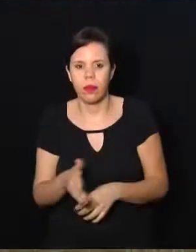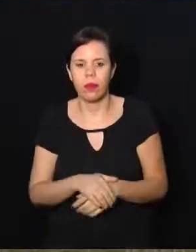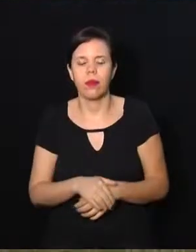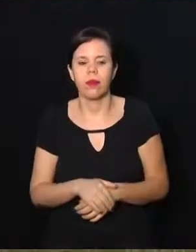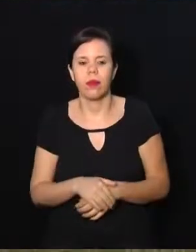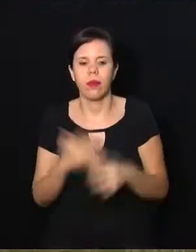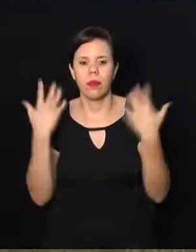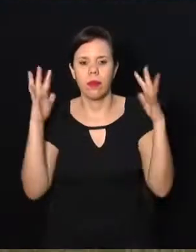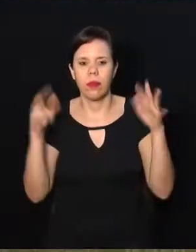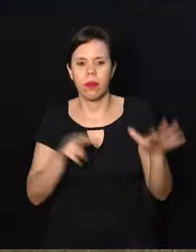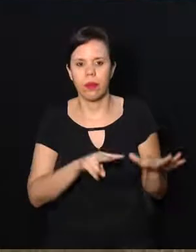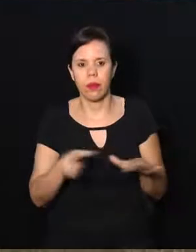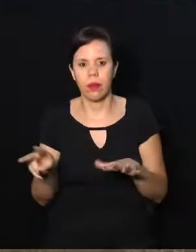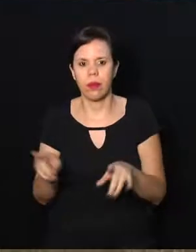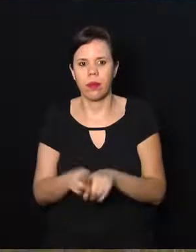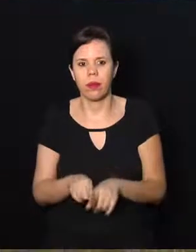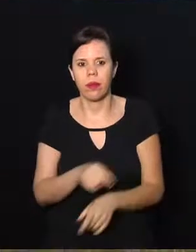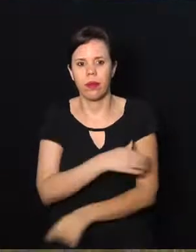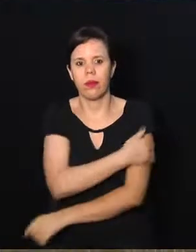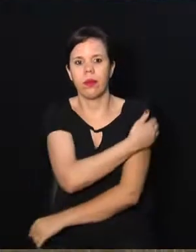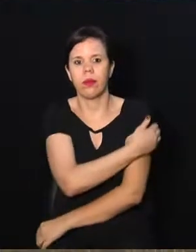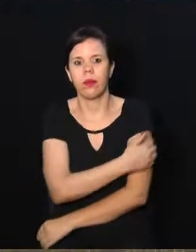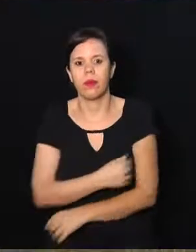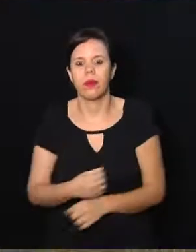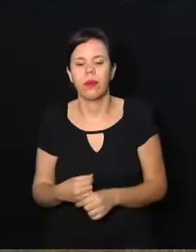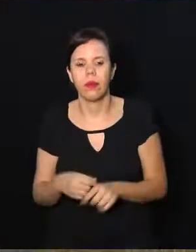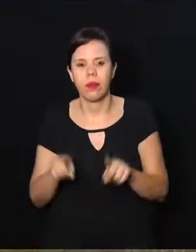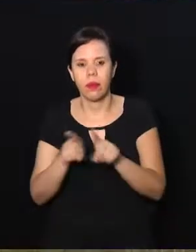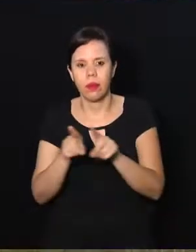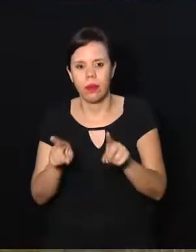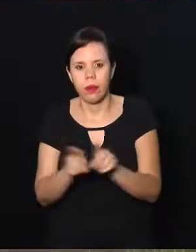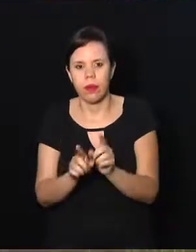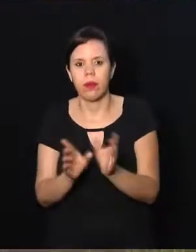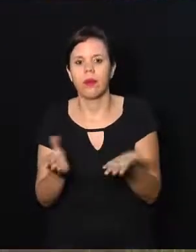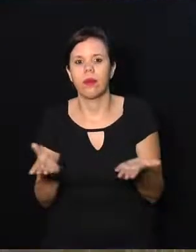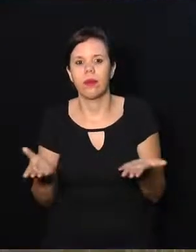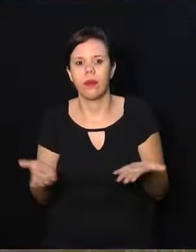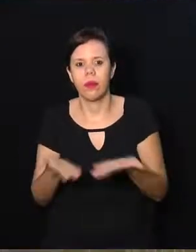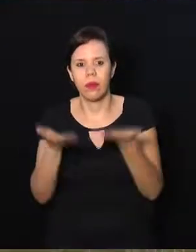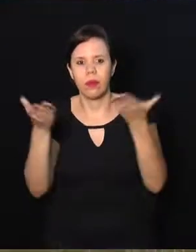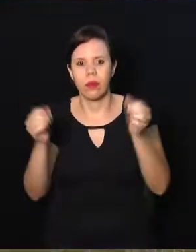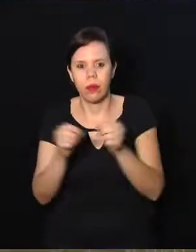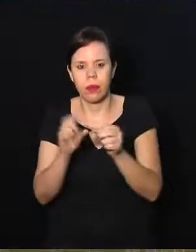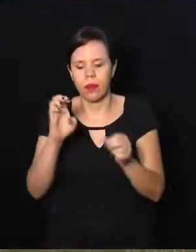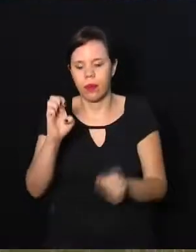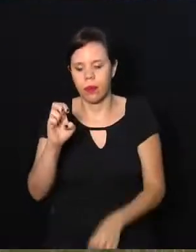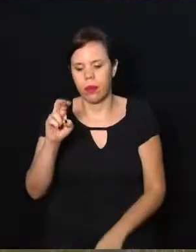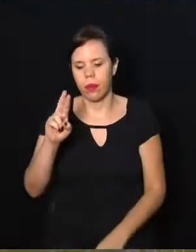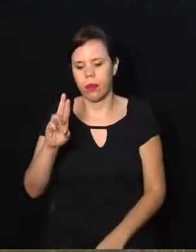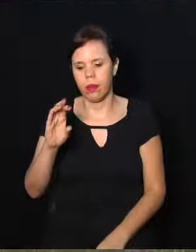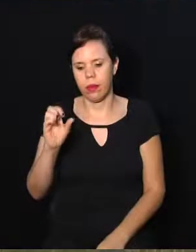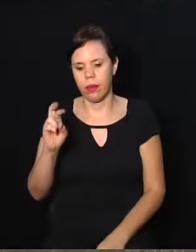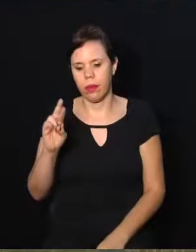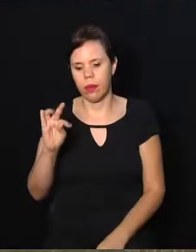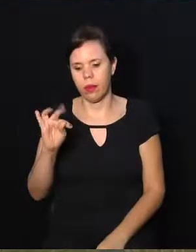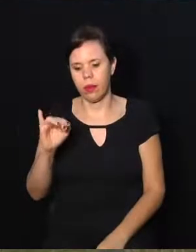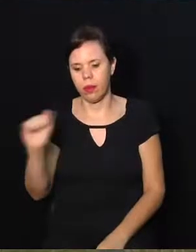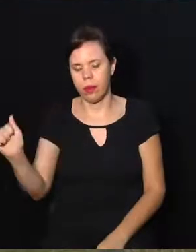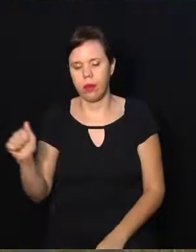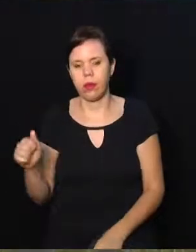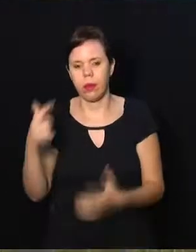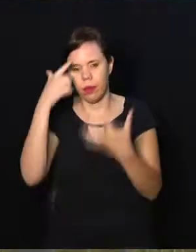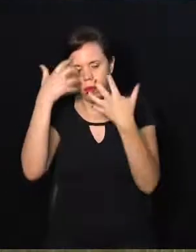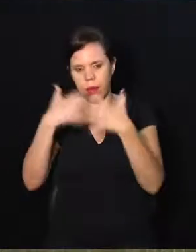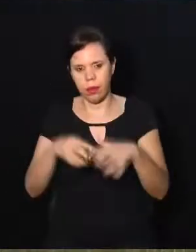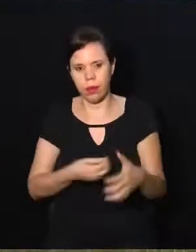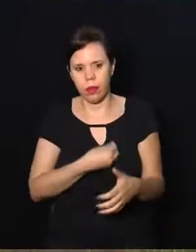essa semana e trazendo a Eucaristia para a população, para essa reflexão da vida. A gente percebe agora